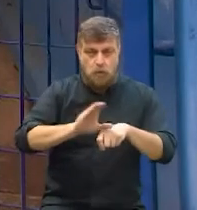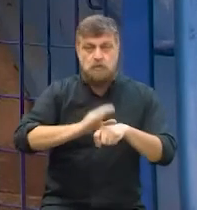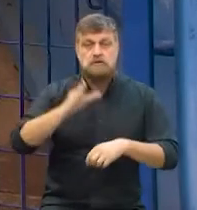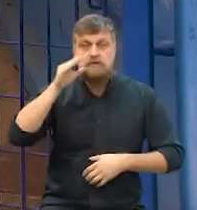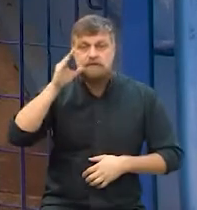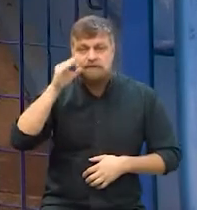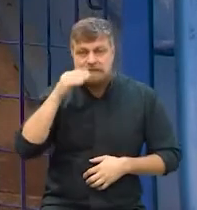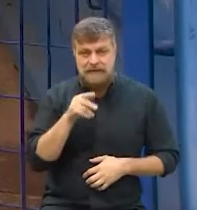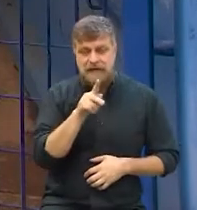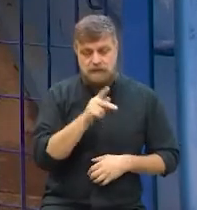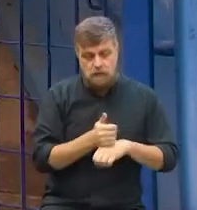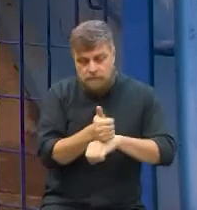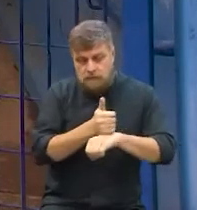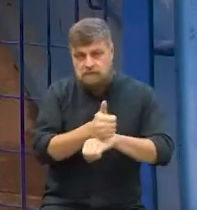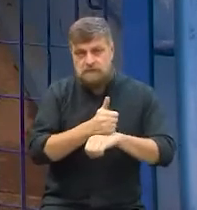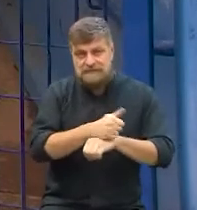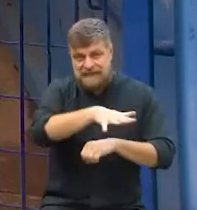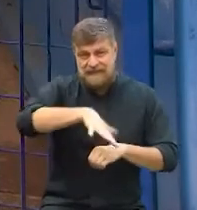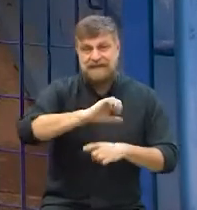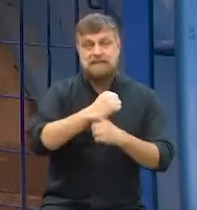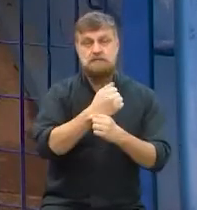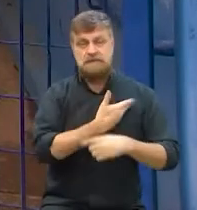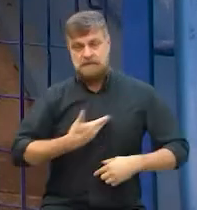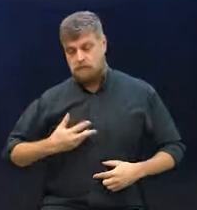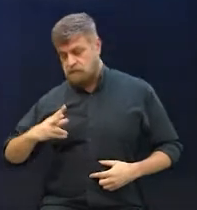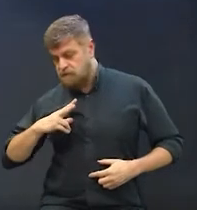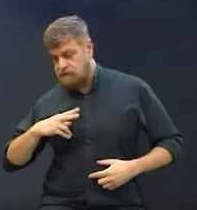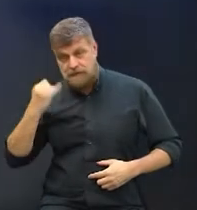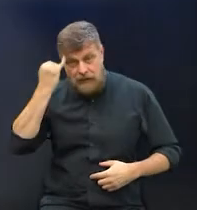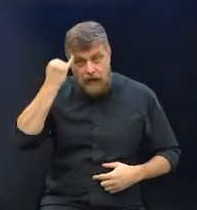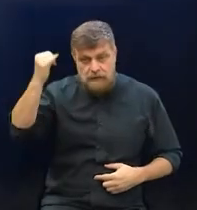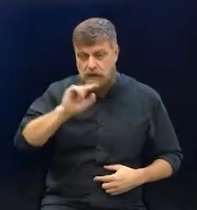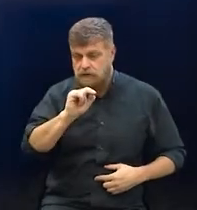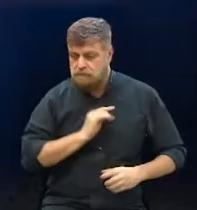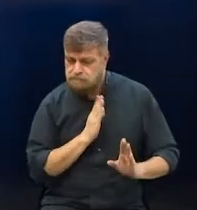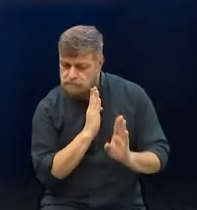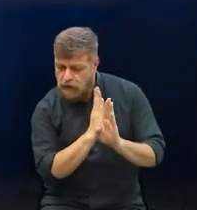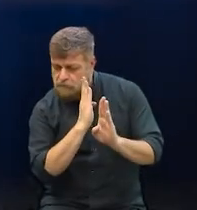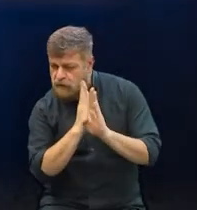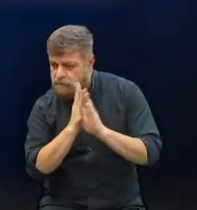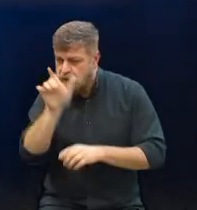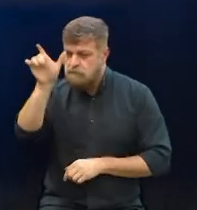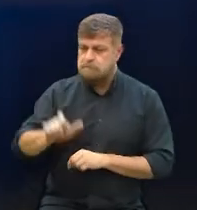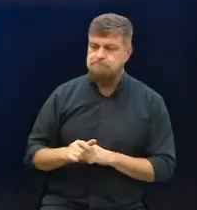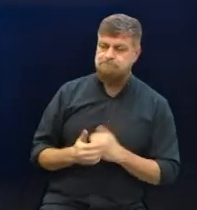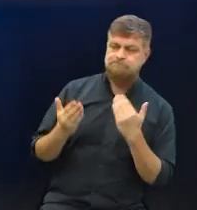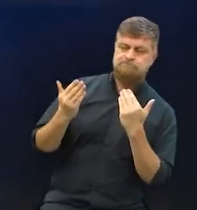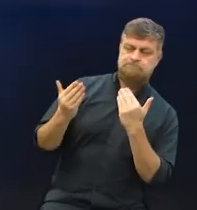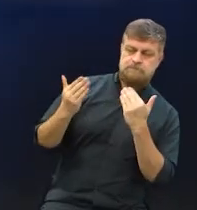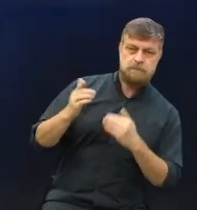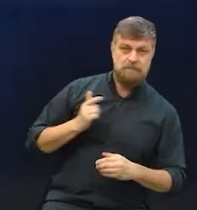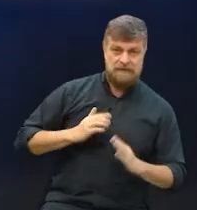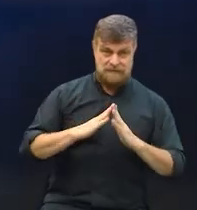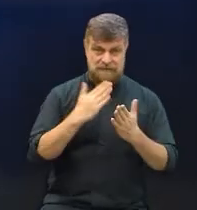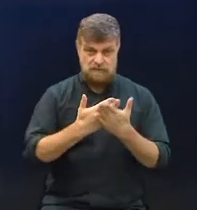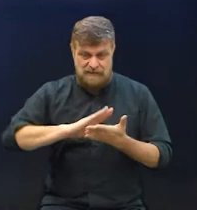professores, funcionários e agentes de segurança pública e privada. A ideia é justamente identificar possíveis ameaças